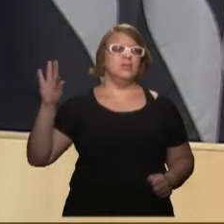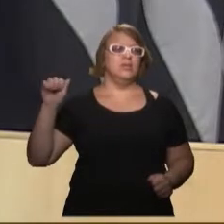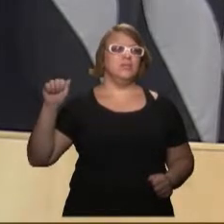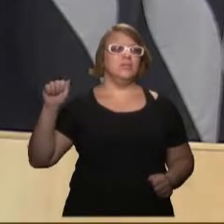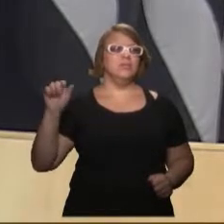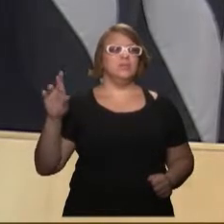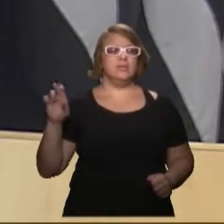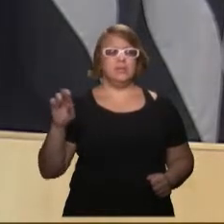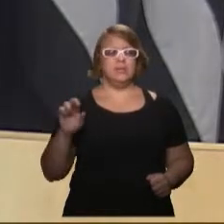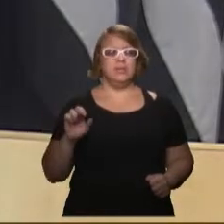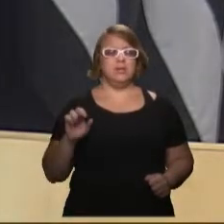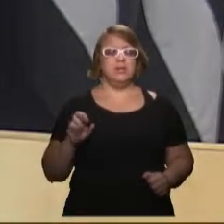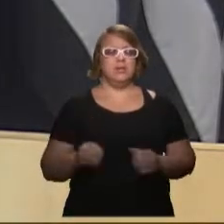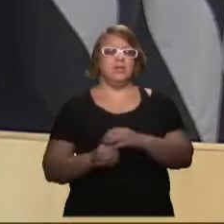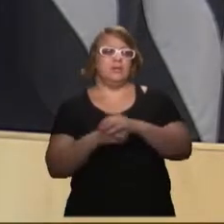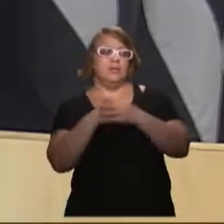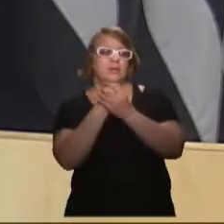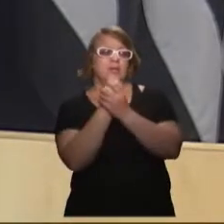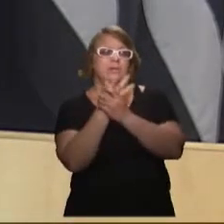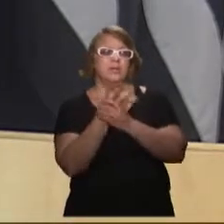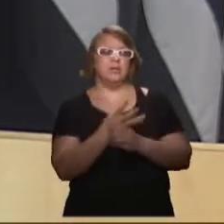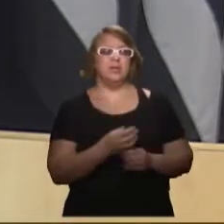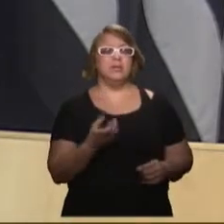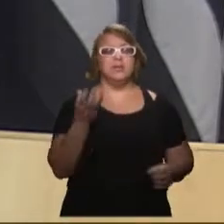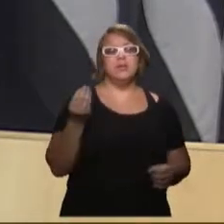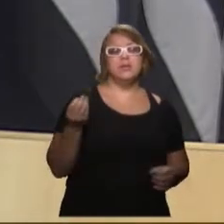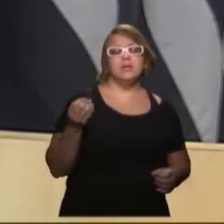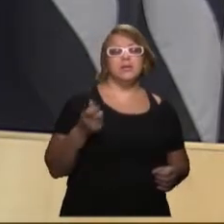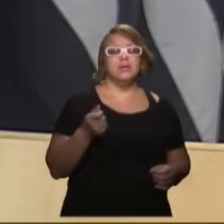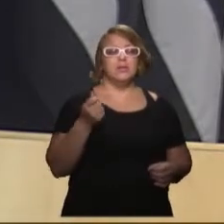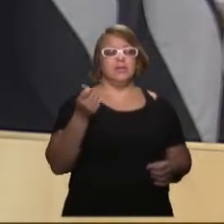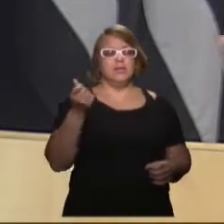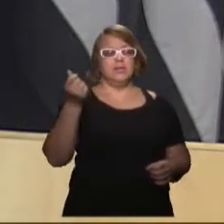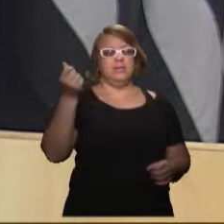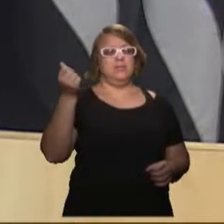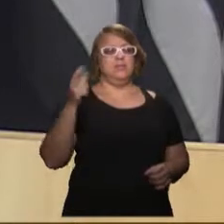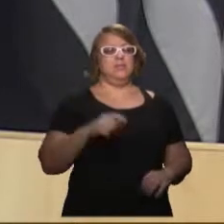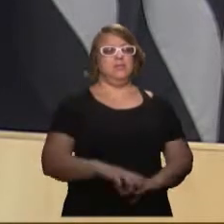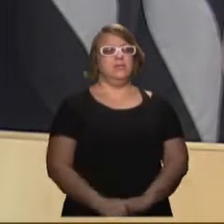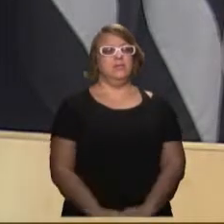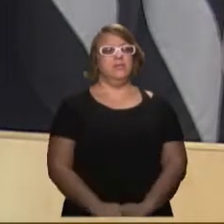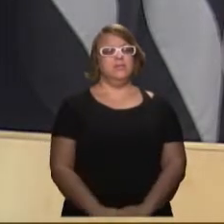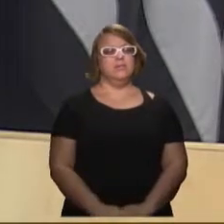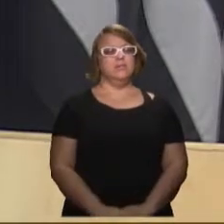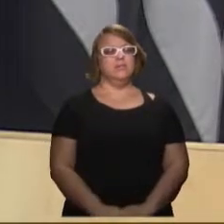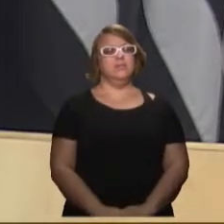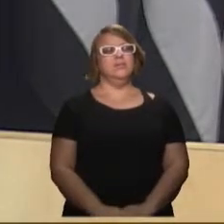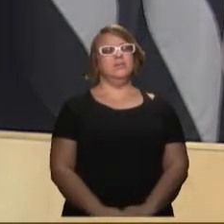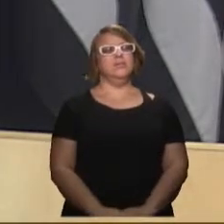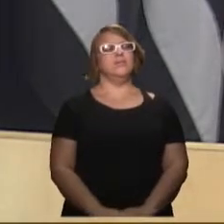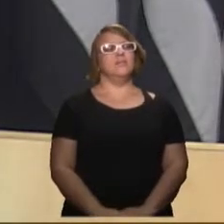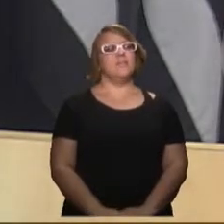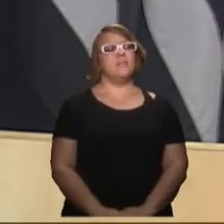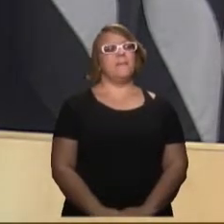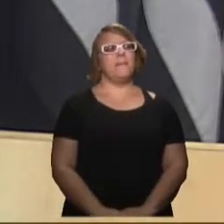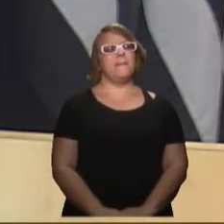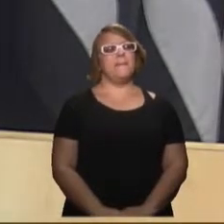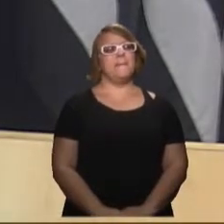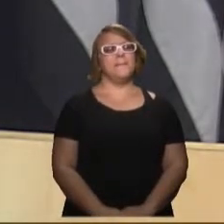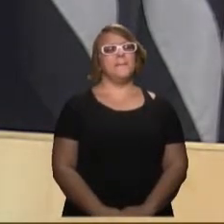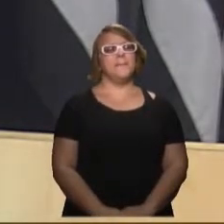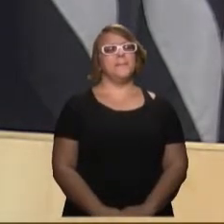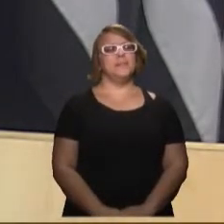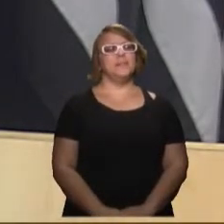por conta de tudo o que você tem que gerar para dar conta de que o projeto